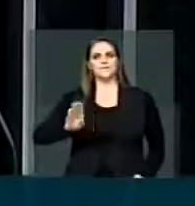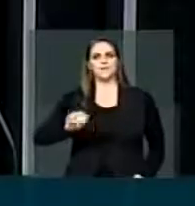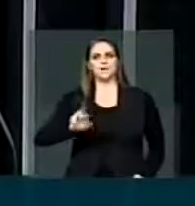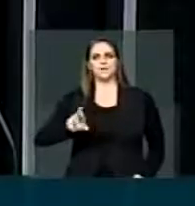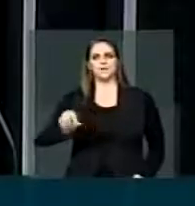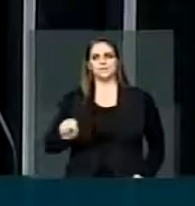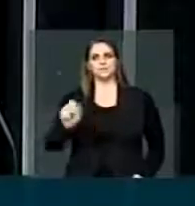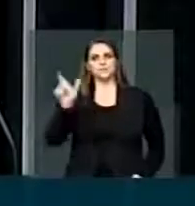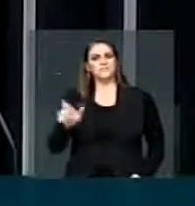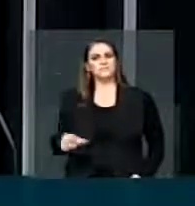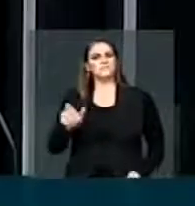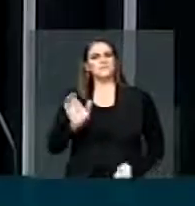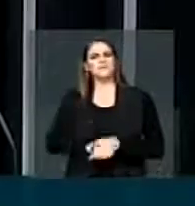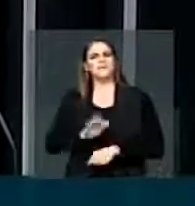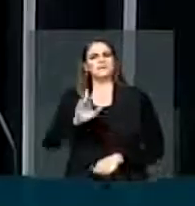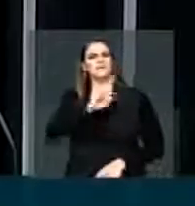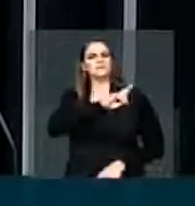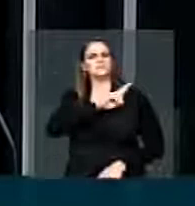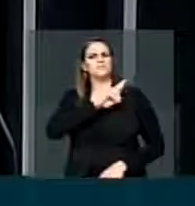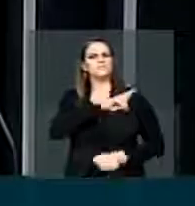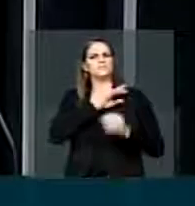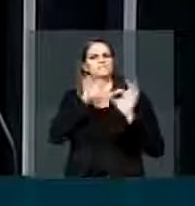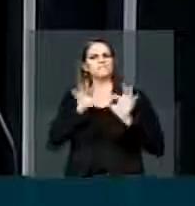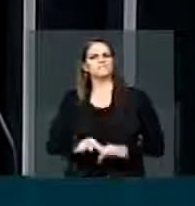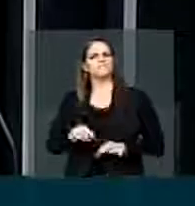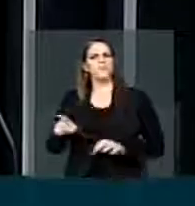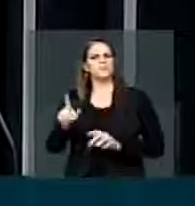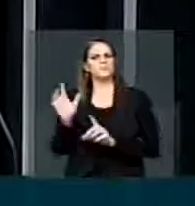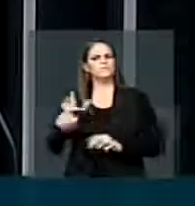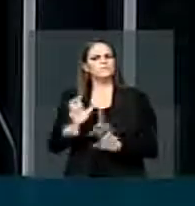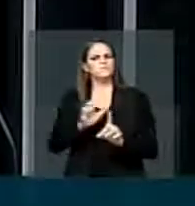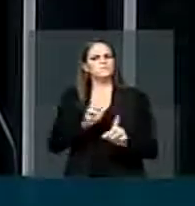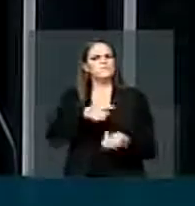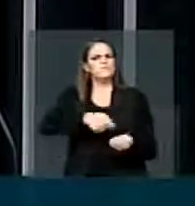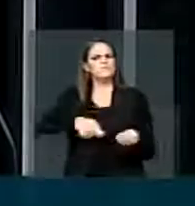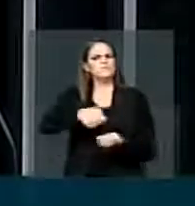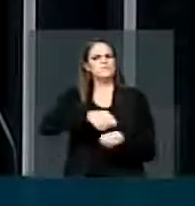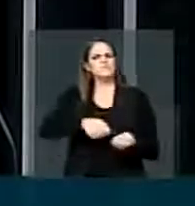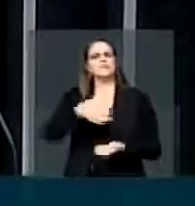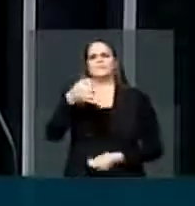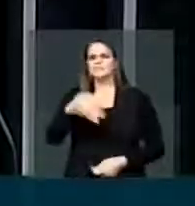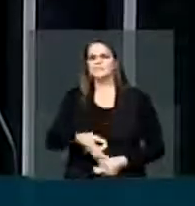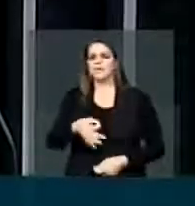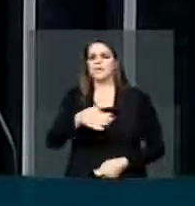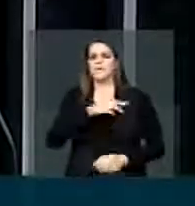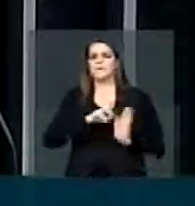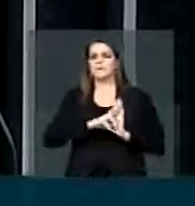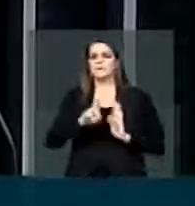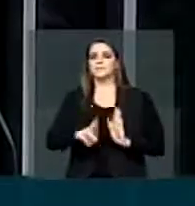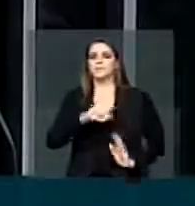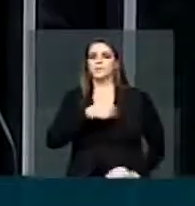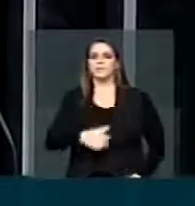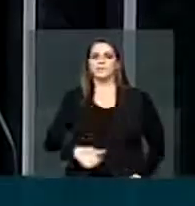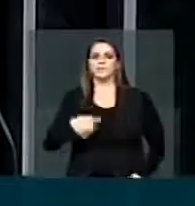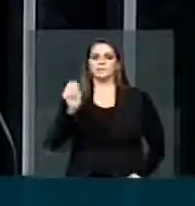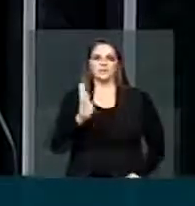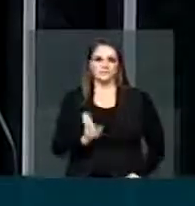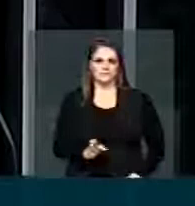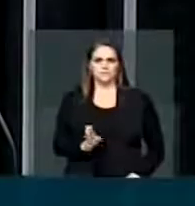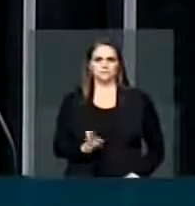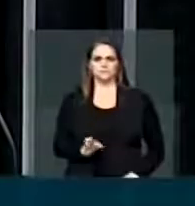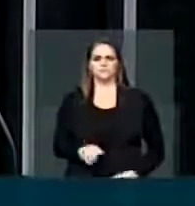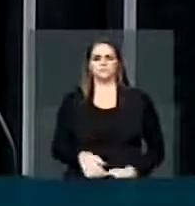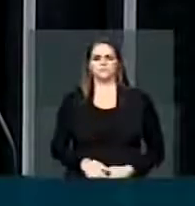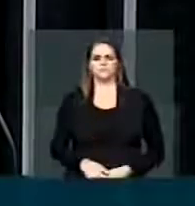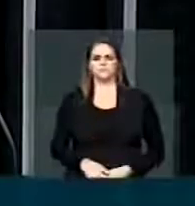a pessoa mais responsável nessa articulação, representando o governo brasileiro nas